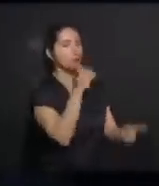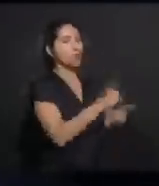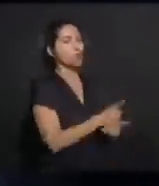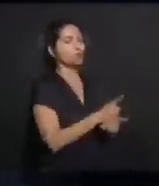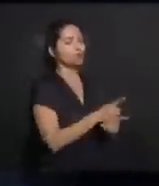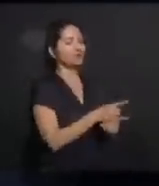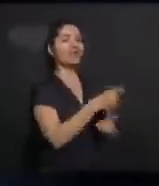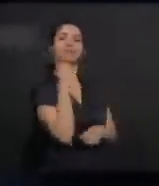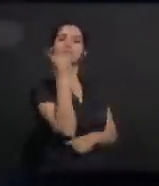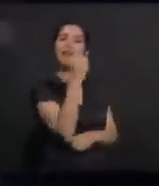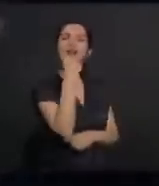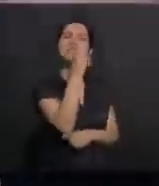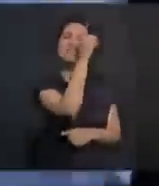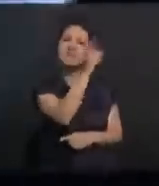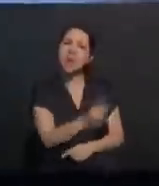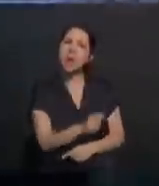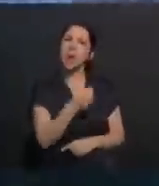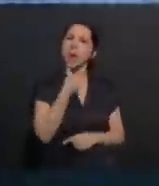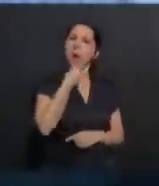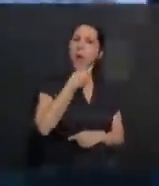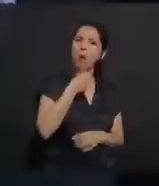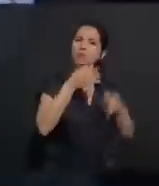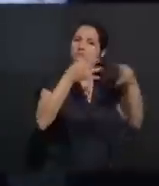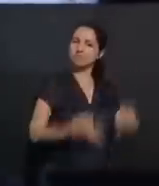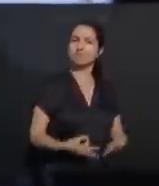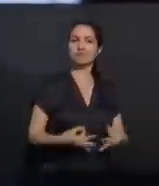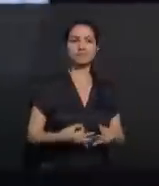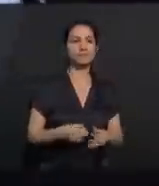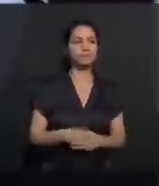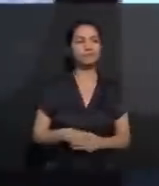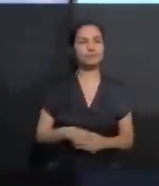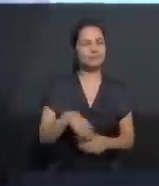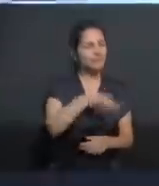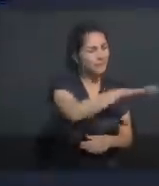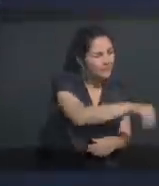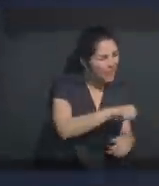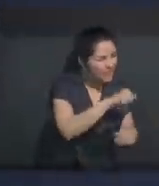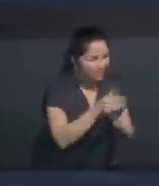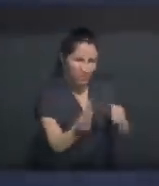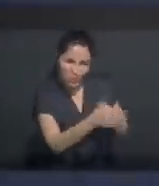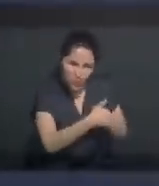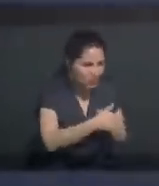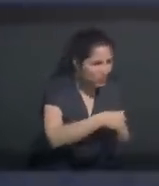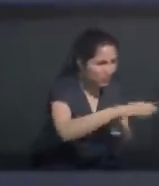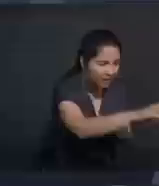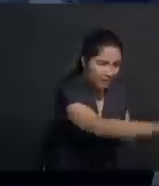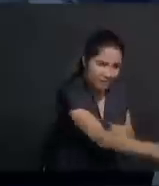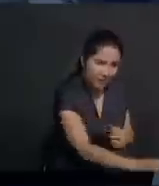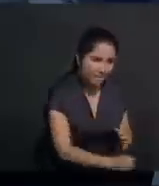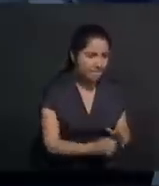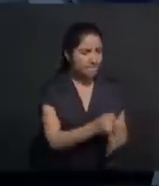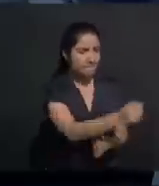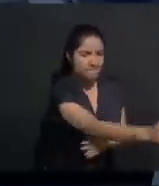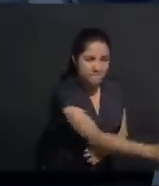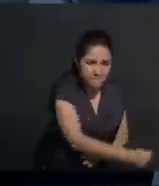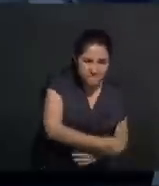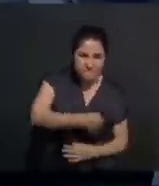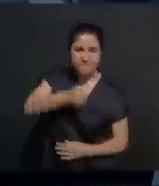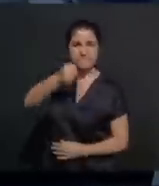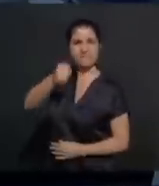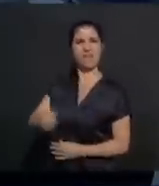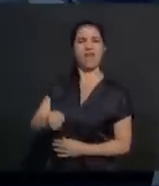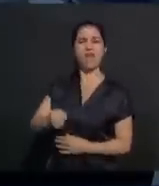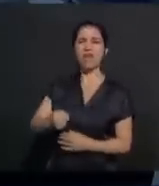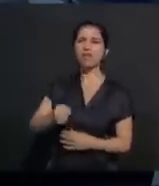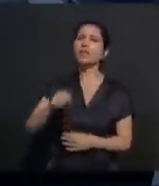Davi, homem segundo, vem para cá menino, deixa eu te tirar de trás do gado. Olha, Deus te tira de trás das vasilhas, Deus te